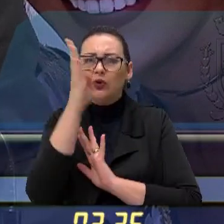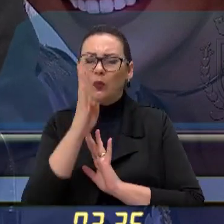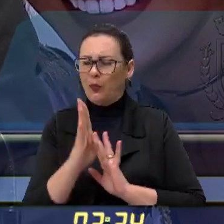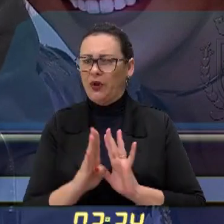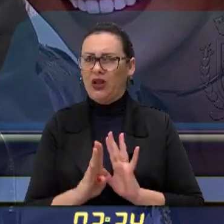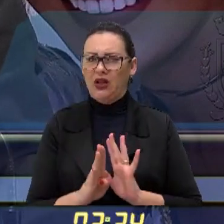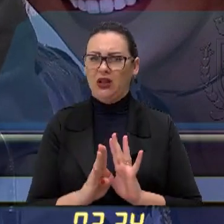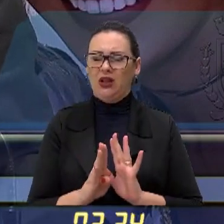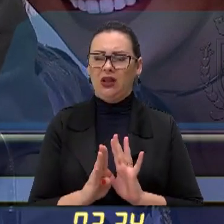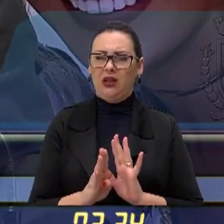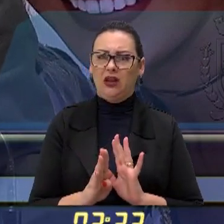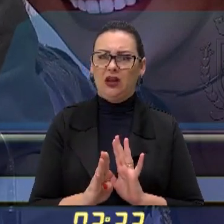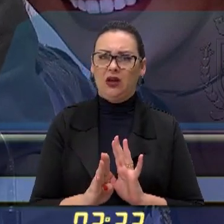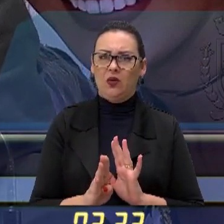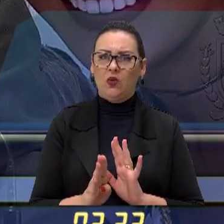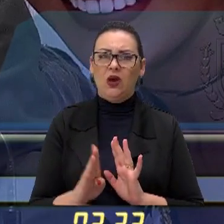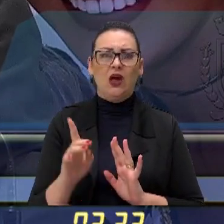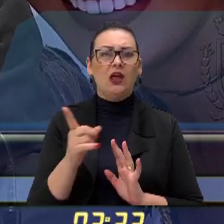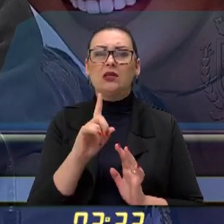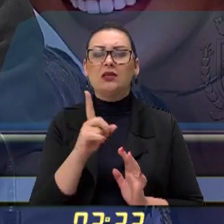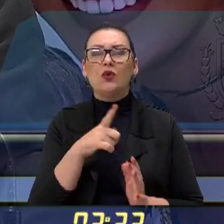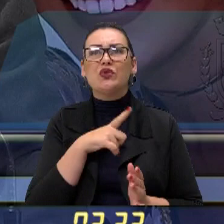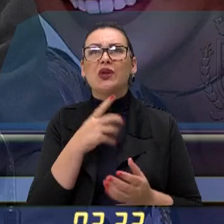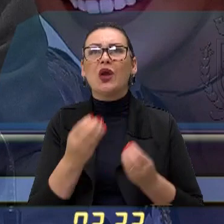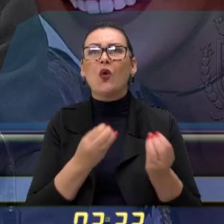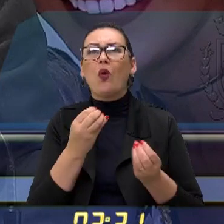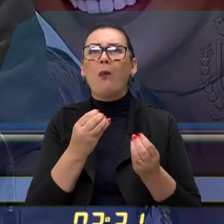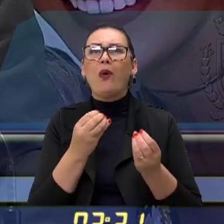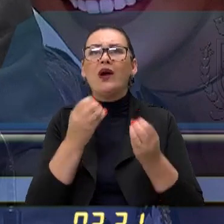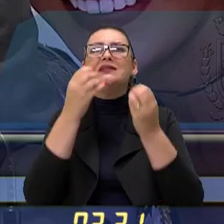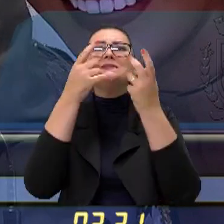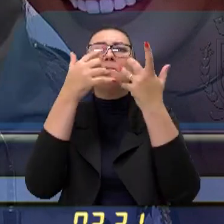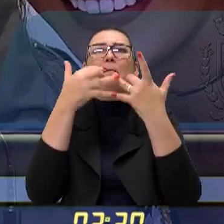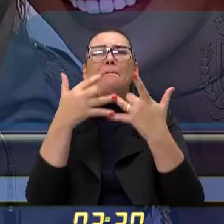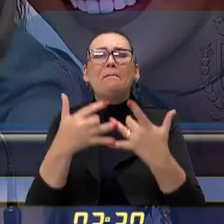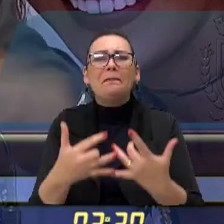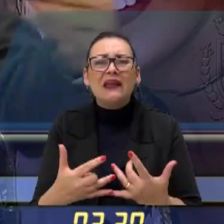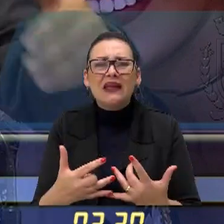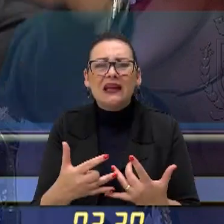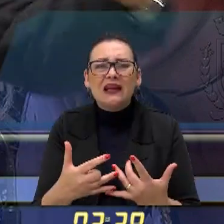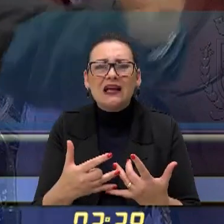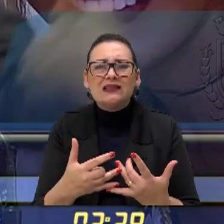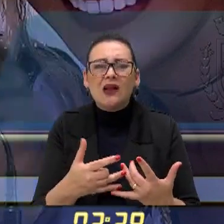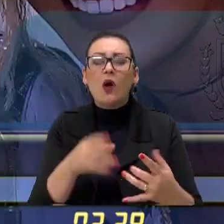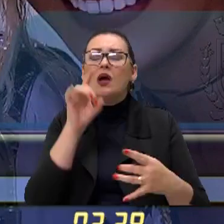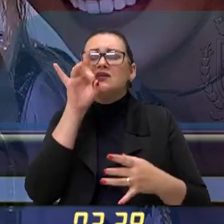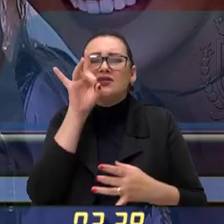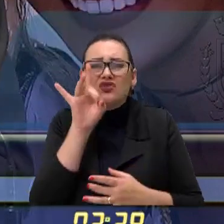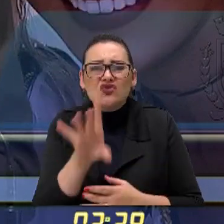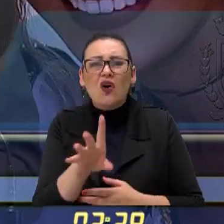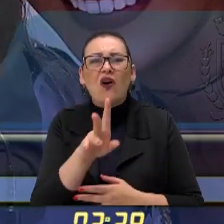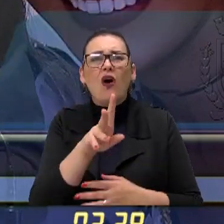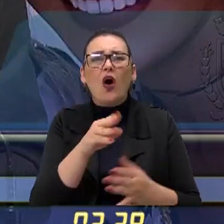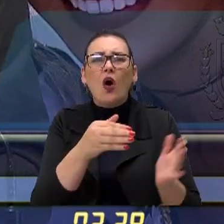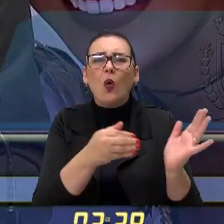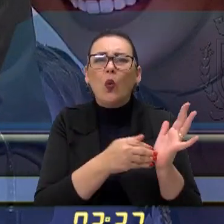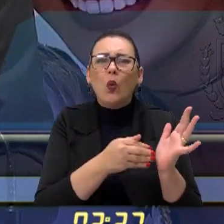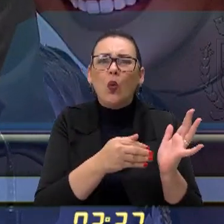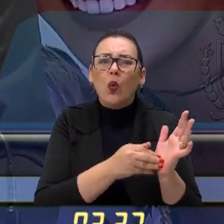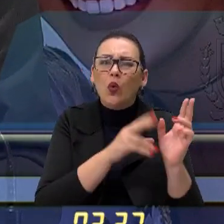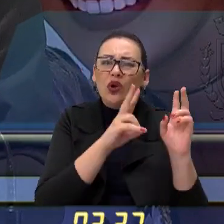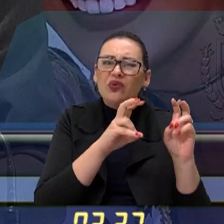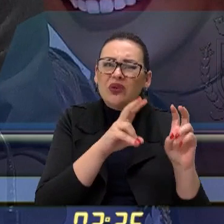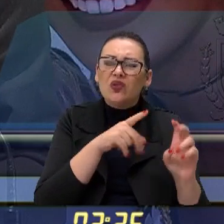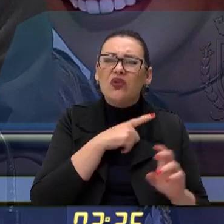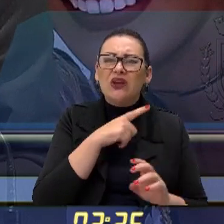brasileira e não há qualquer explicação e vou me ater só ao fato deste última